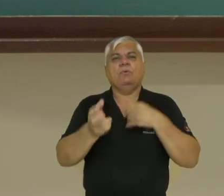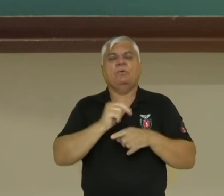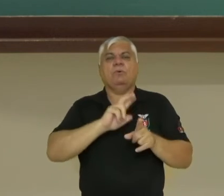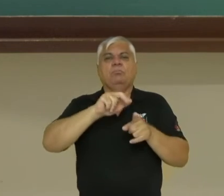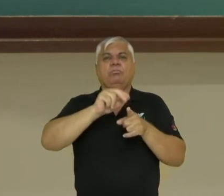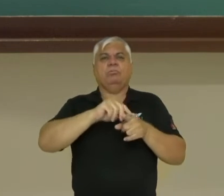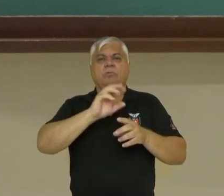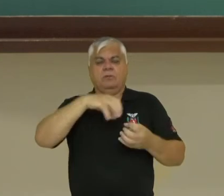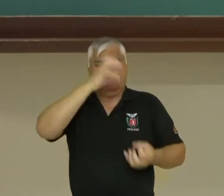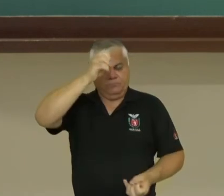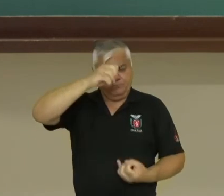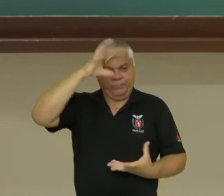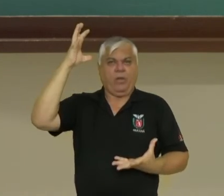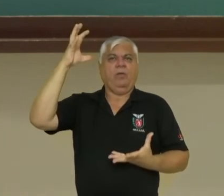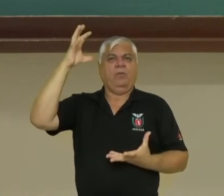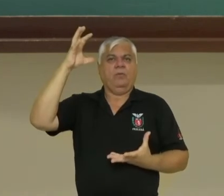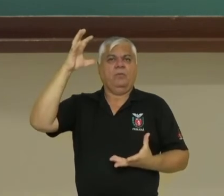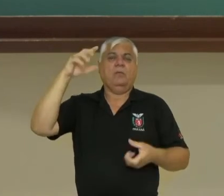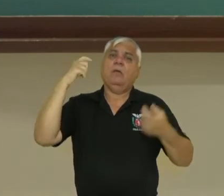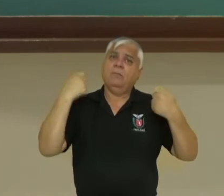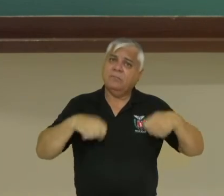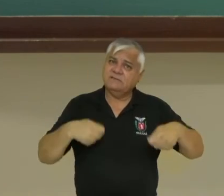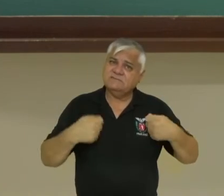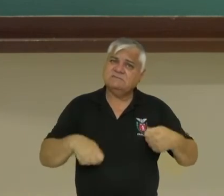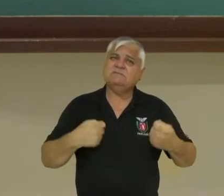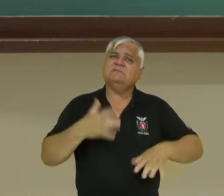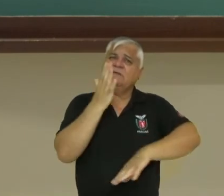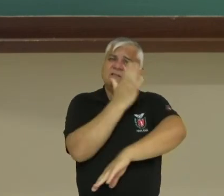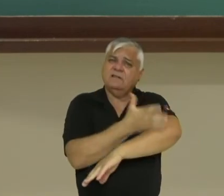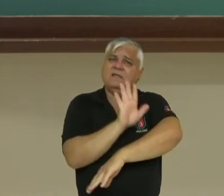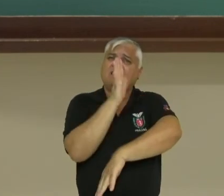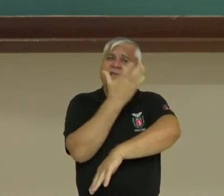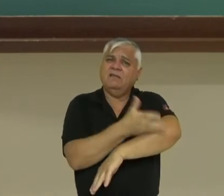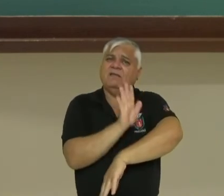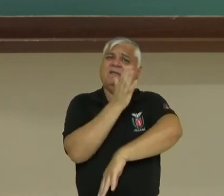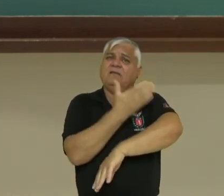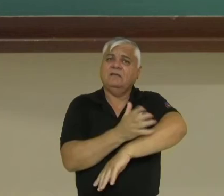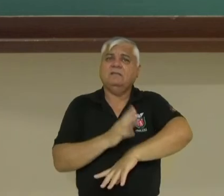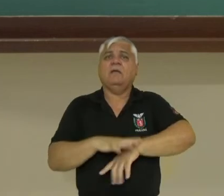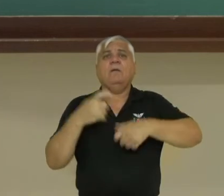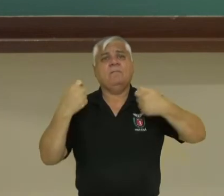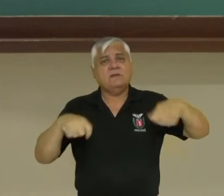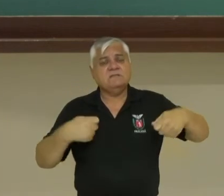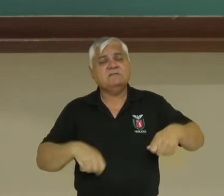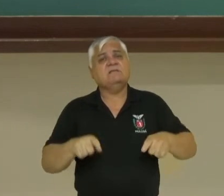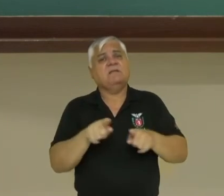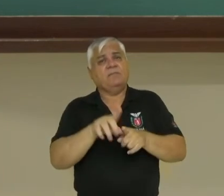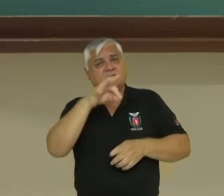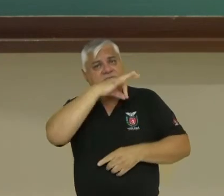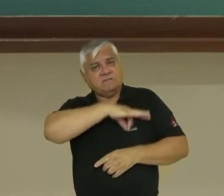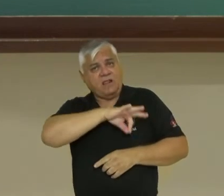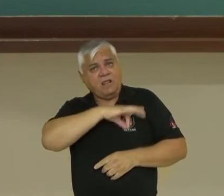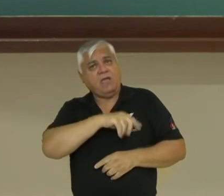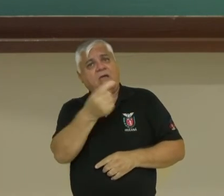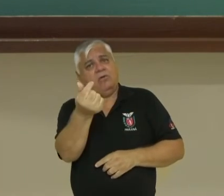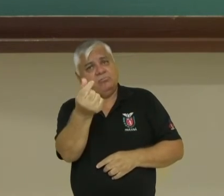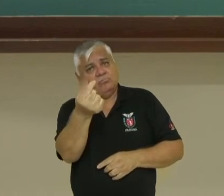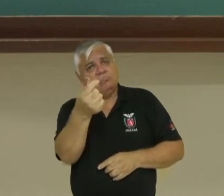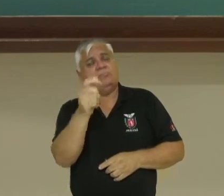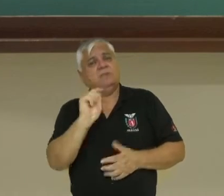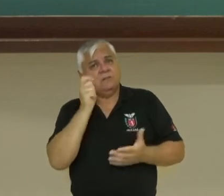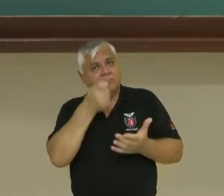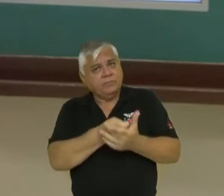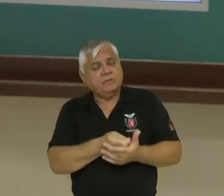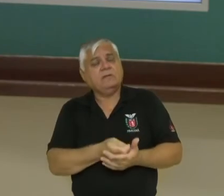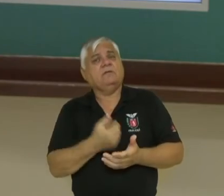Um mágico, eles precisam de muito estudo, muito treino para fazer a sua arte. Então ela precisa também receber por sua arte, né? Então isso é